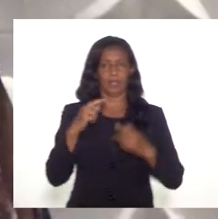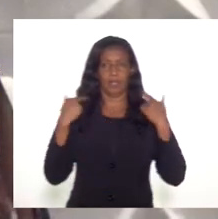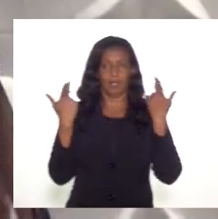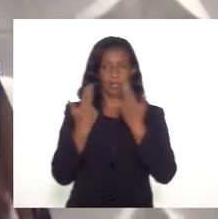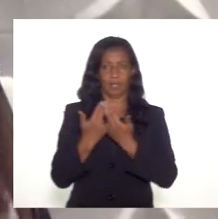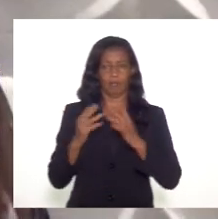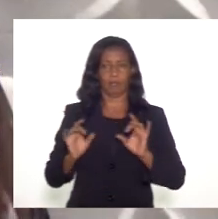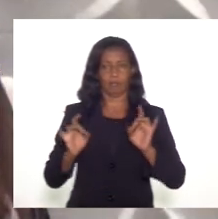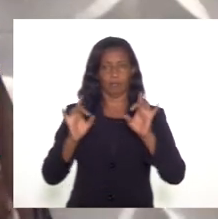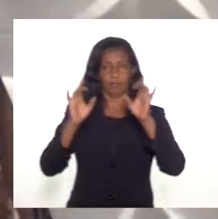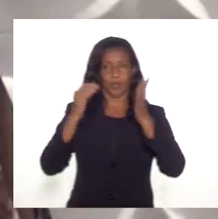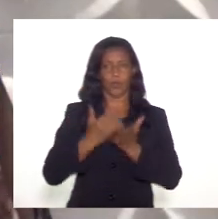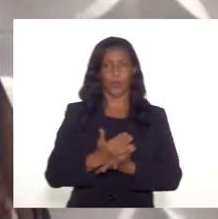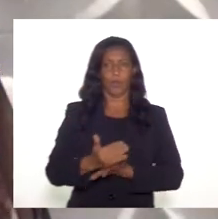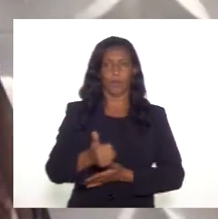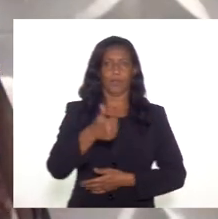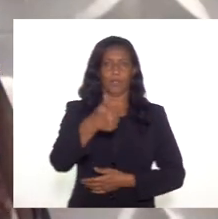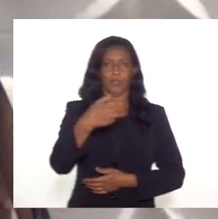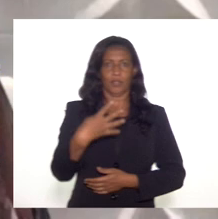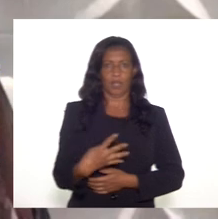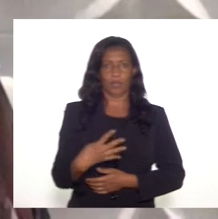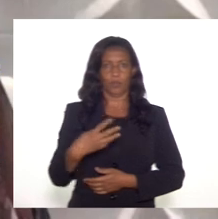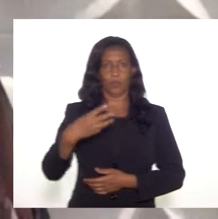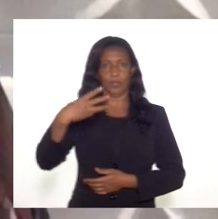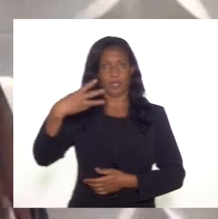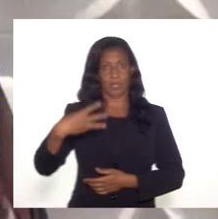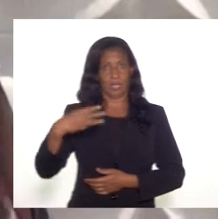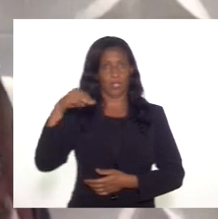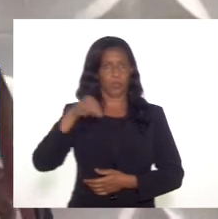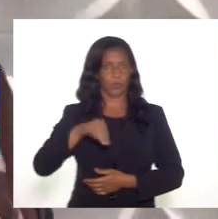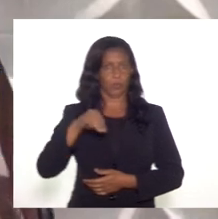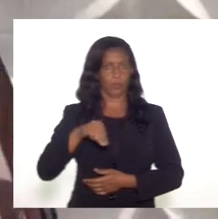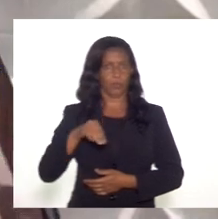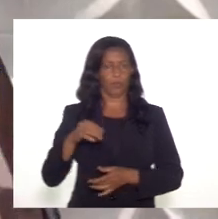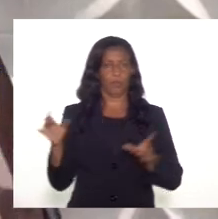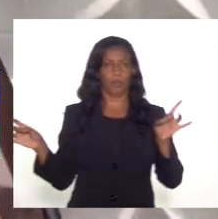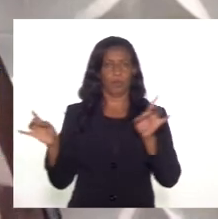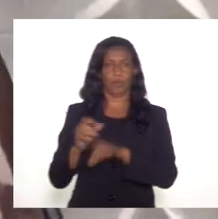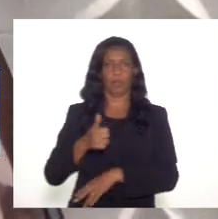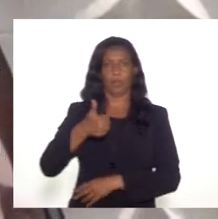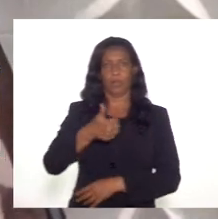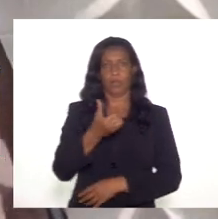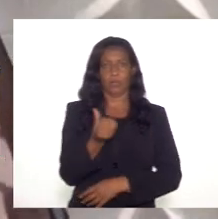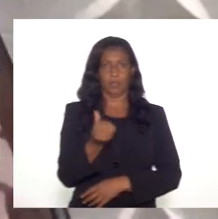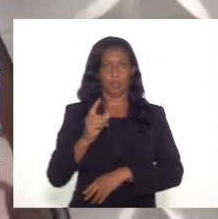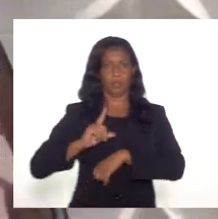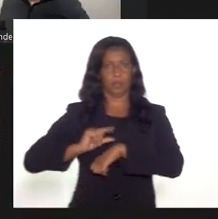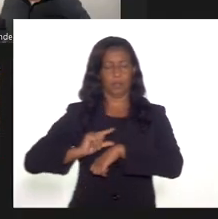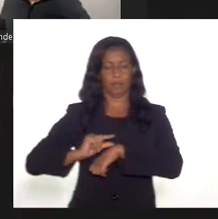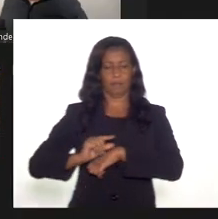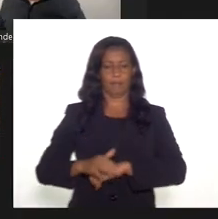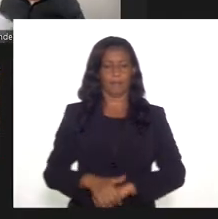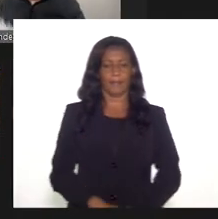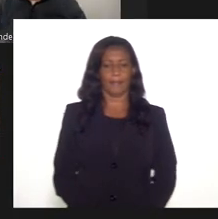ordinária, que iniciada às 14 horas e 3 minutos, encerrou-se às 16 horas.